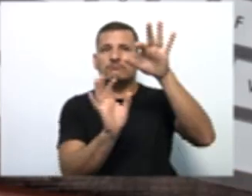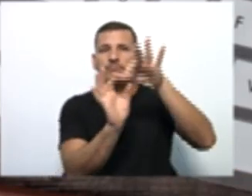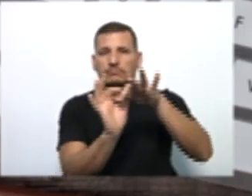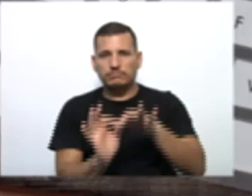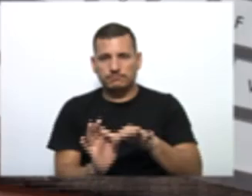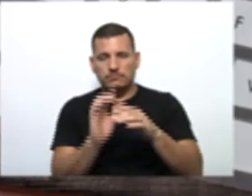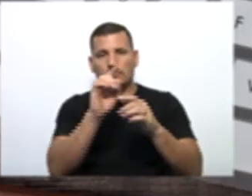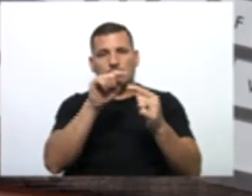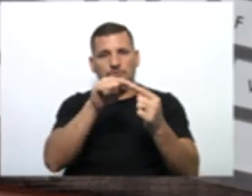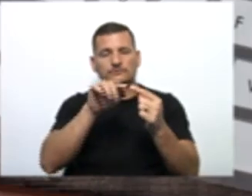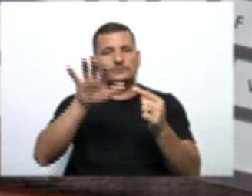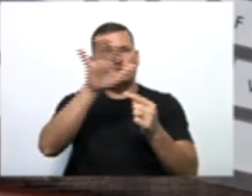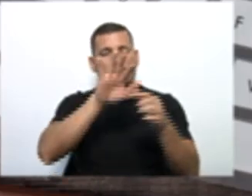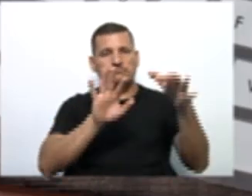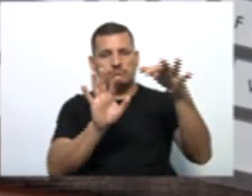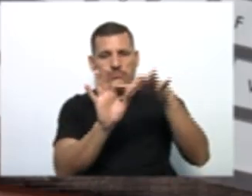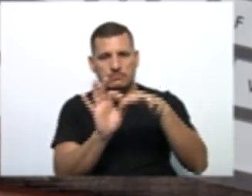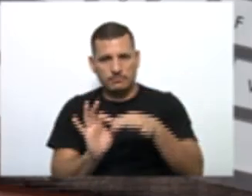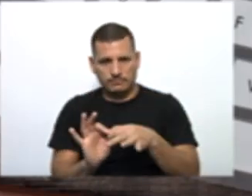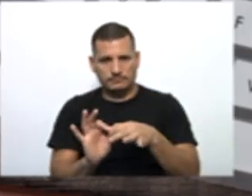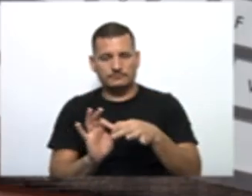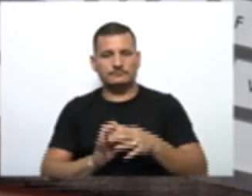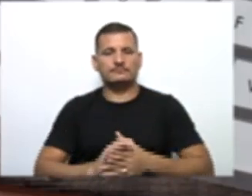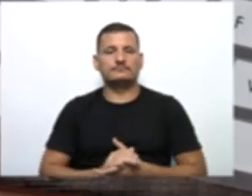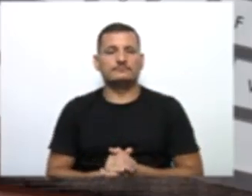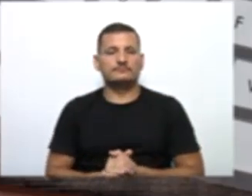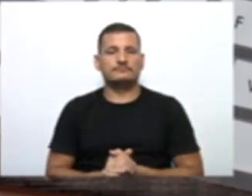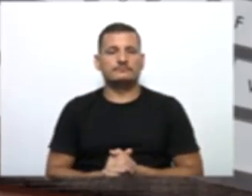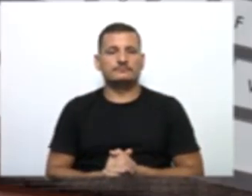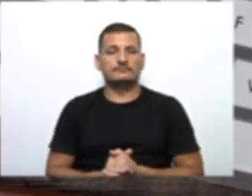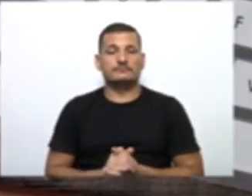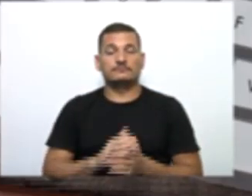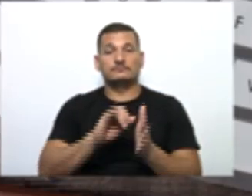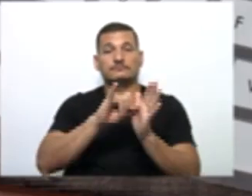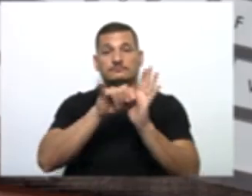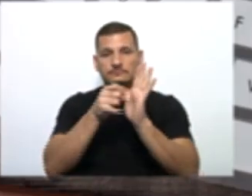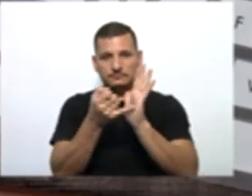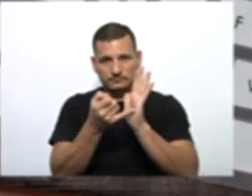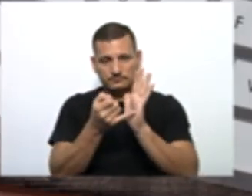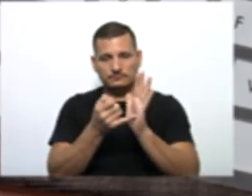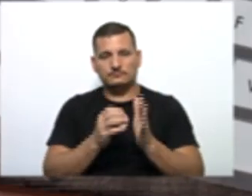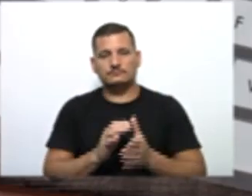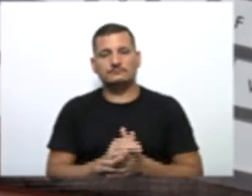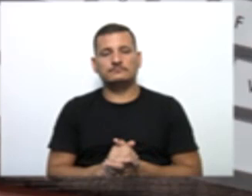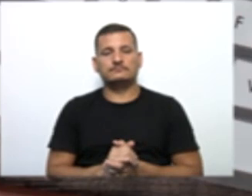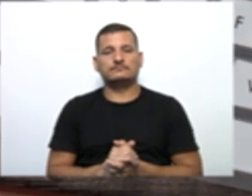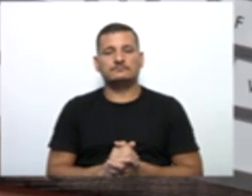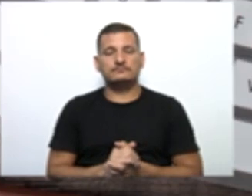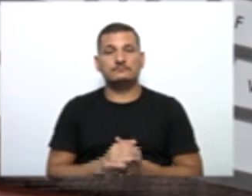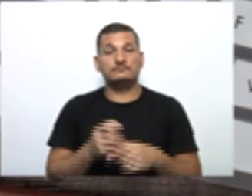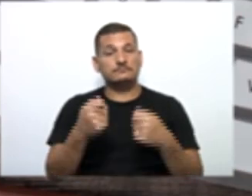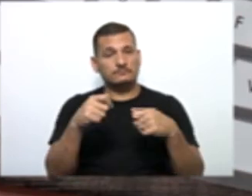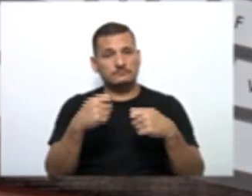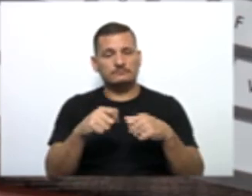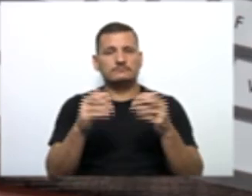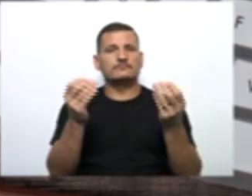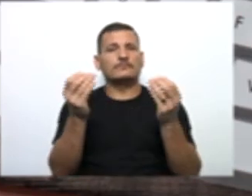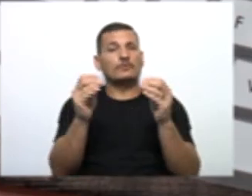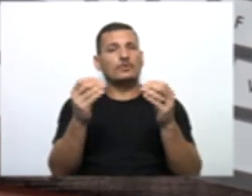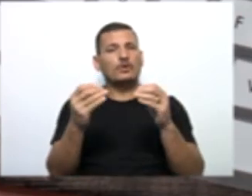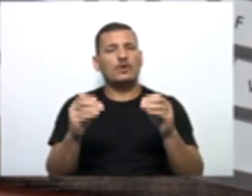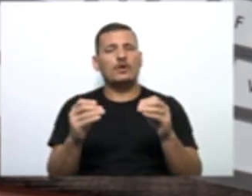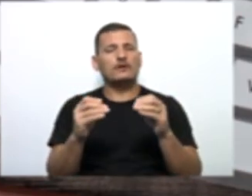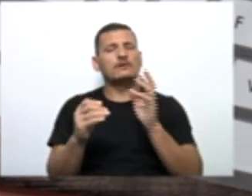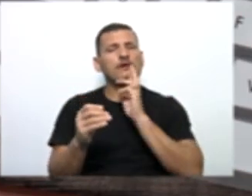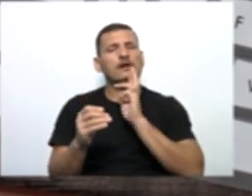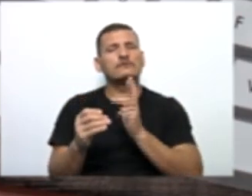e dão uma visão embasadora para o próprio tema. Justificativa. É preciso que se coloquem as